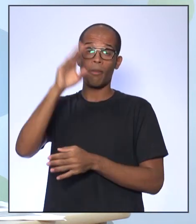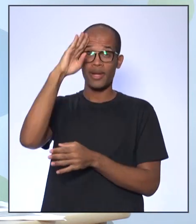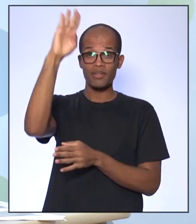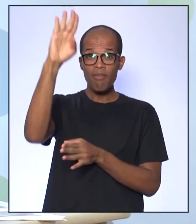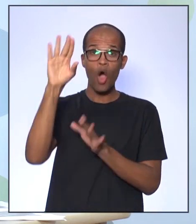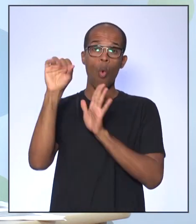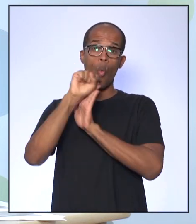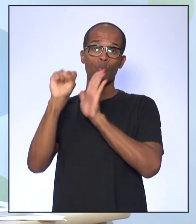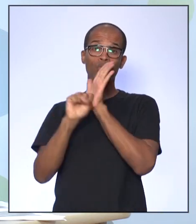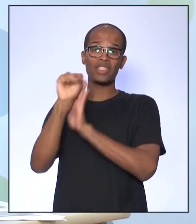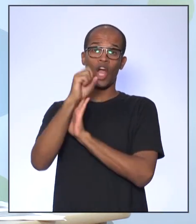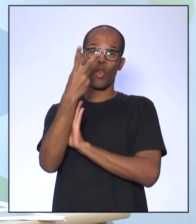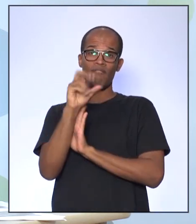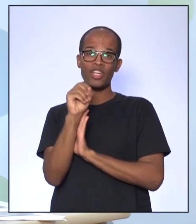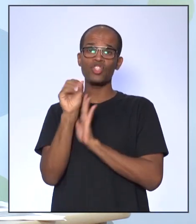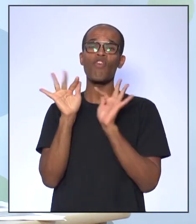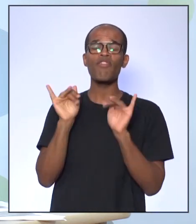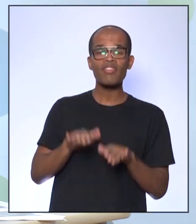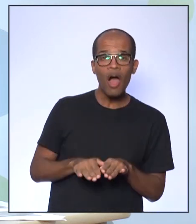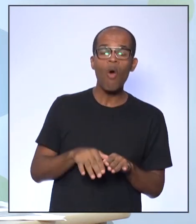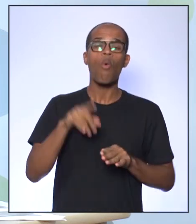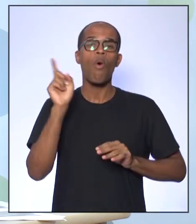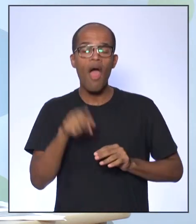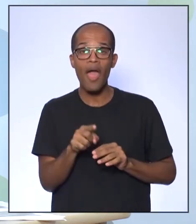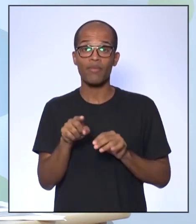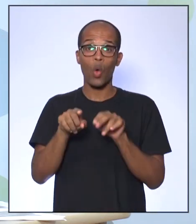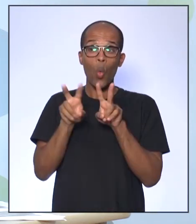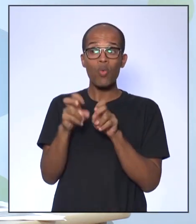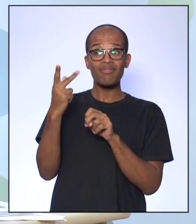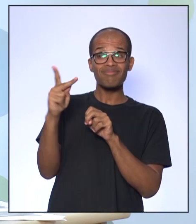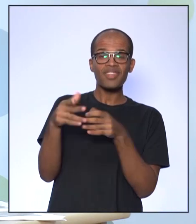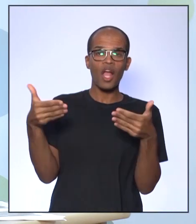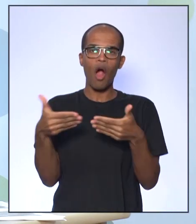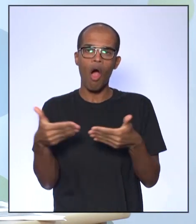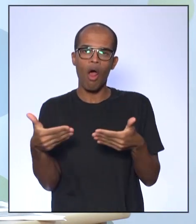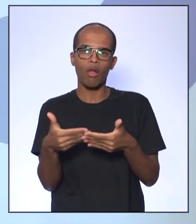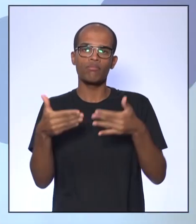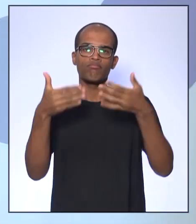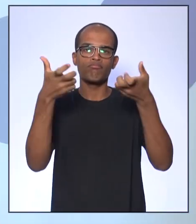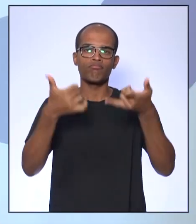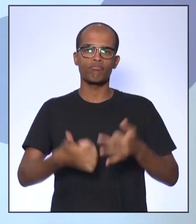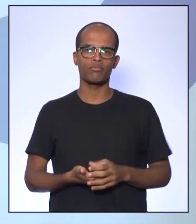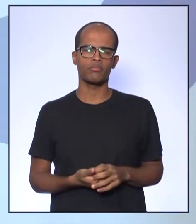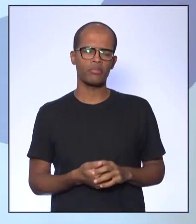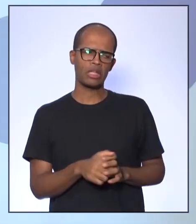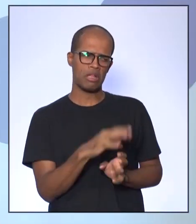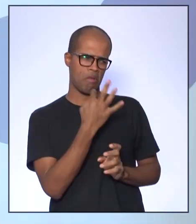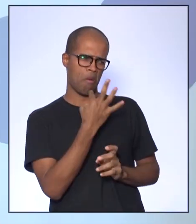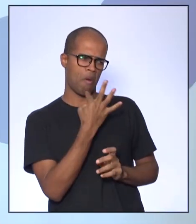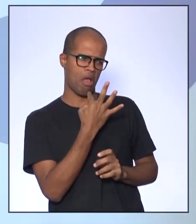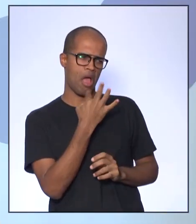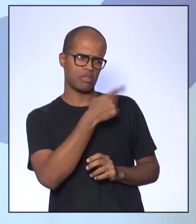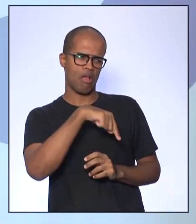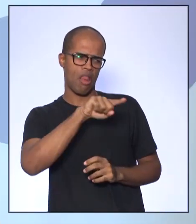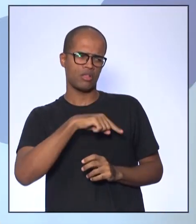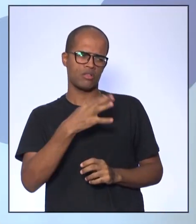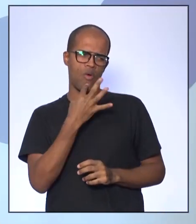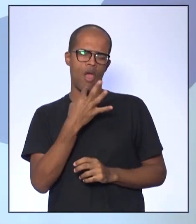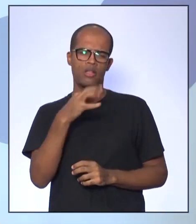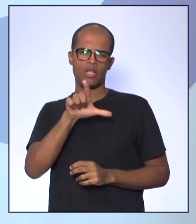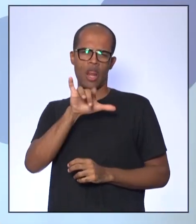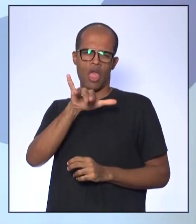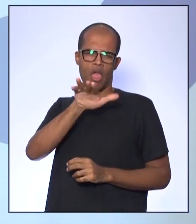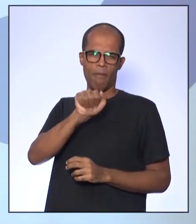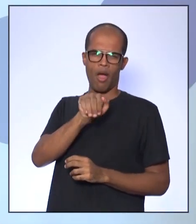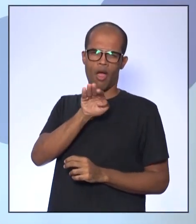século XX e final do século XIX. Então, é sobre ele que vamos falar agora. Será que eles conhecem Lima Barreto? Será que Será? eles já